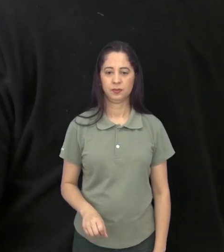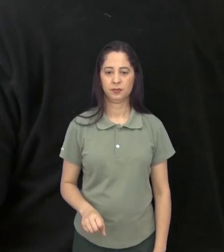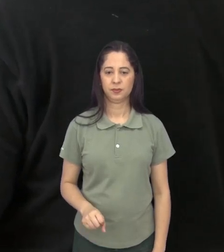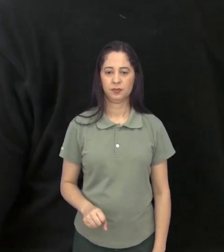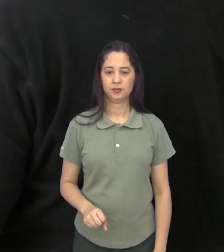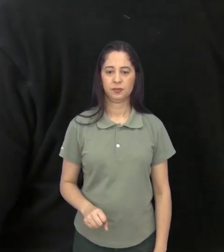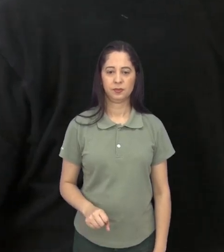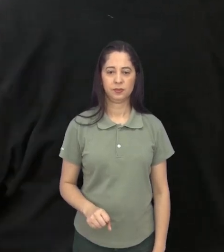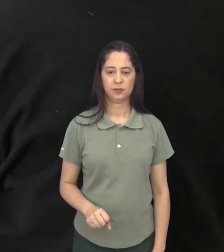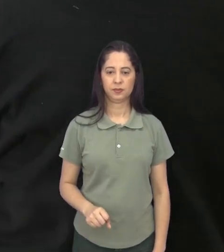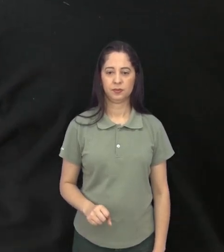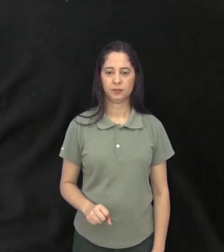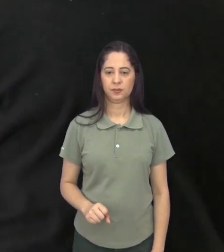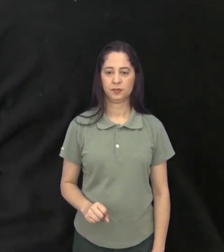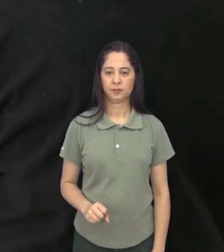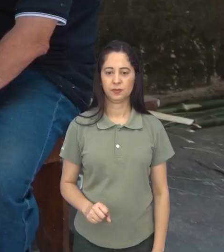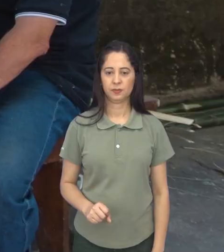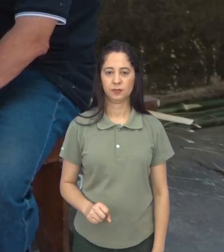Uhum.